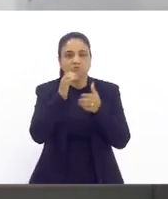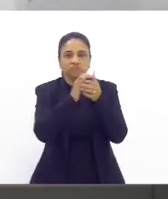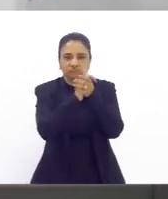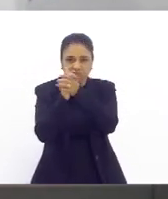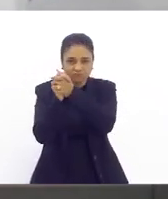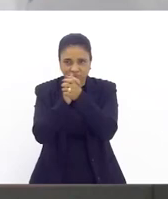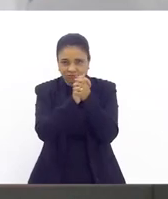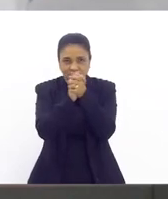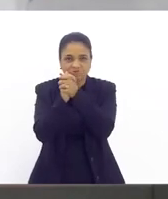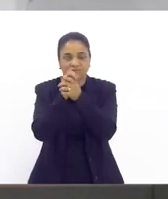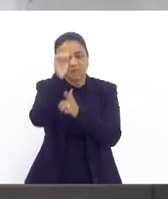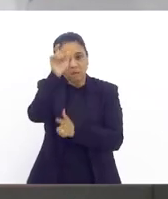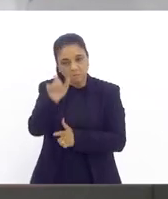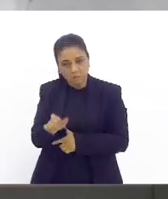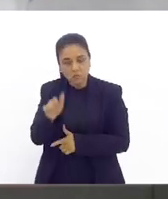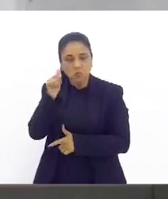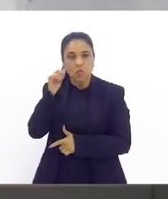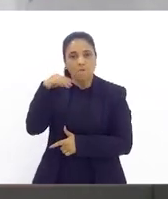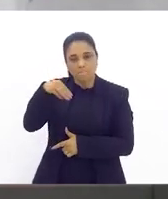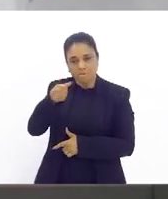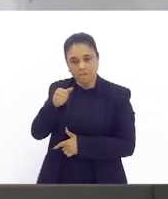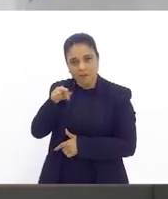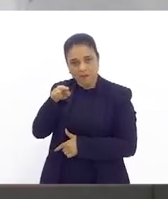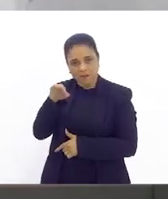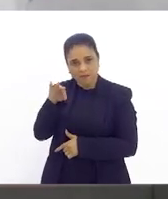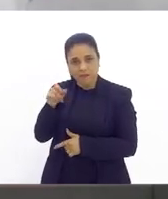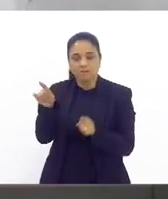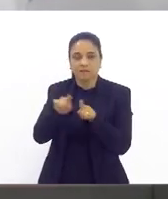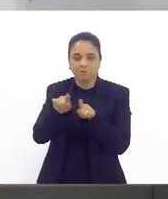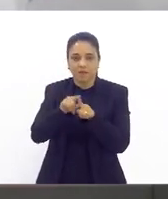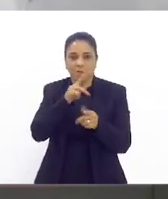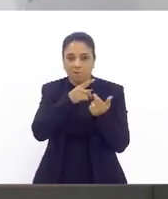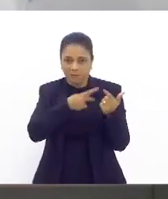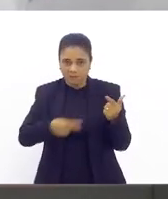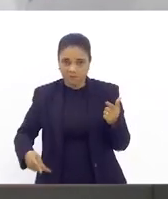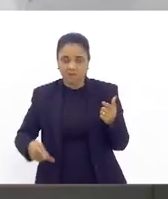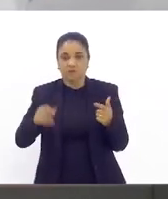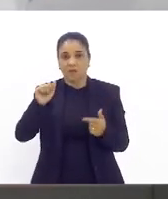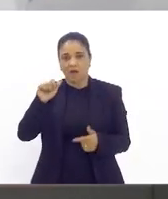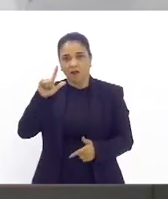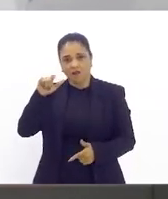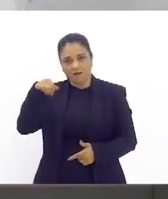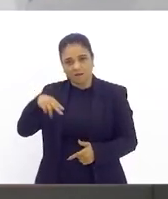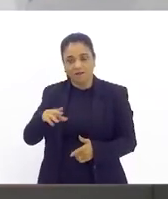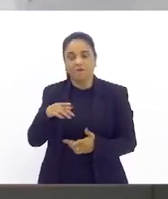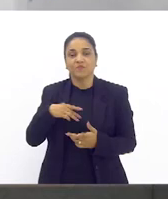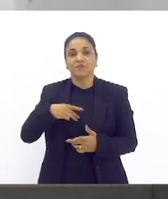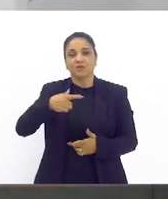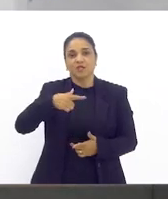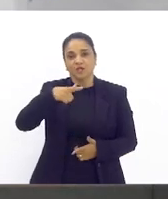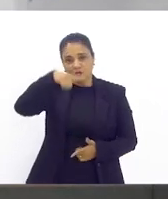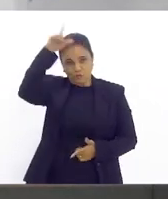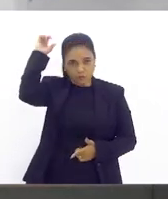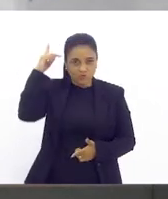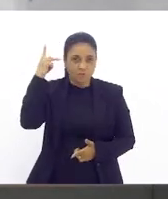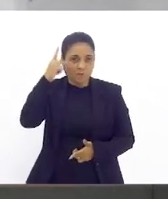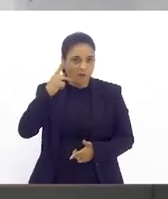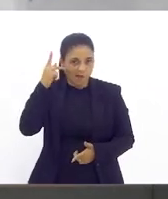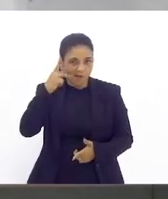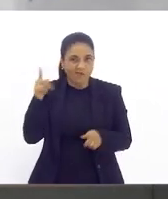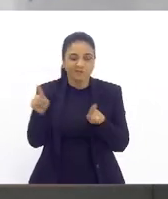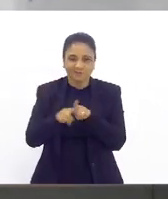aqui na pessoa da Marta do presidente Elaine do deputado Luiz Paulo porque a gente precisa aqui é